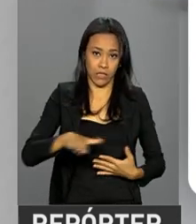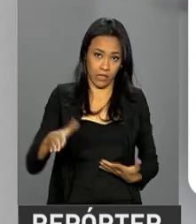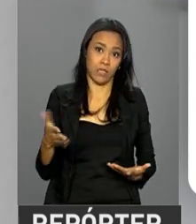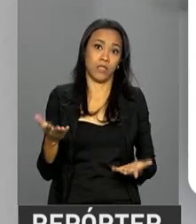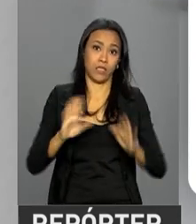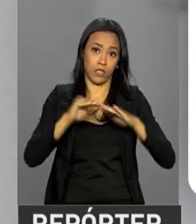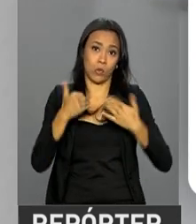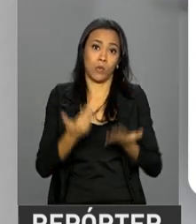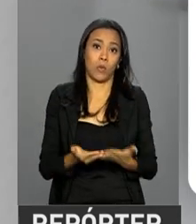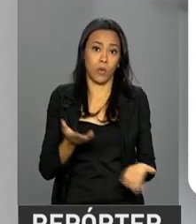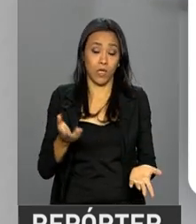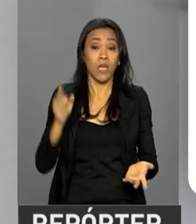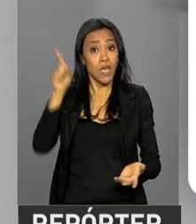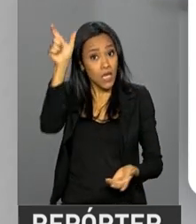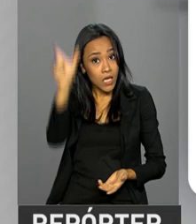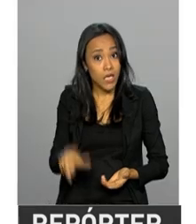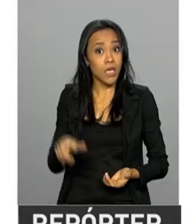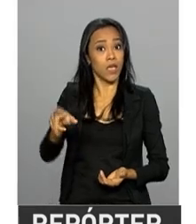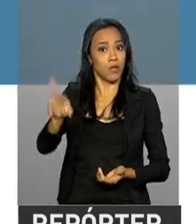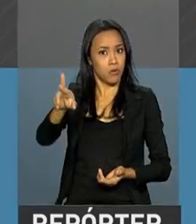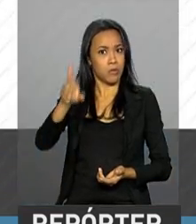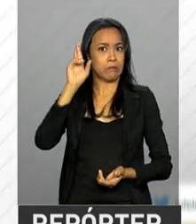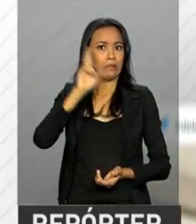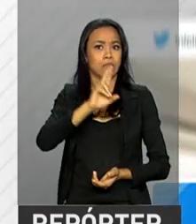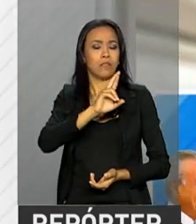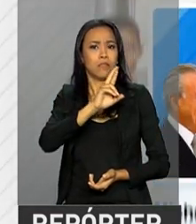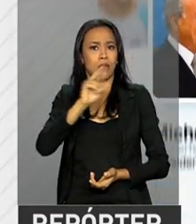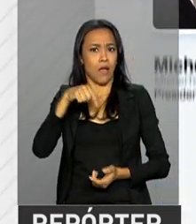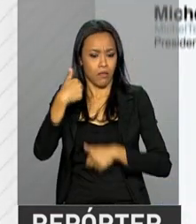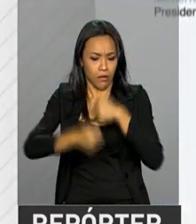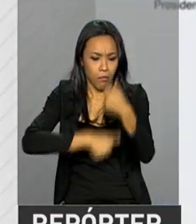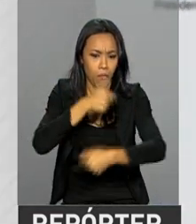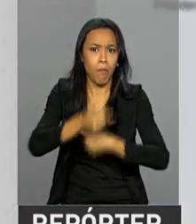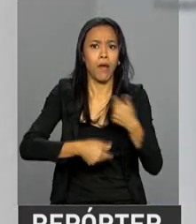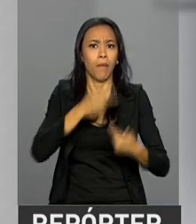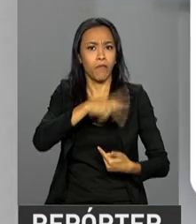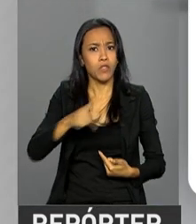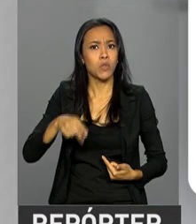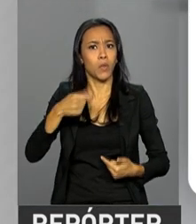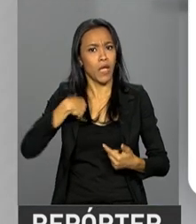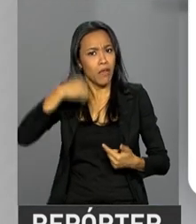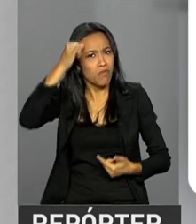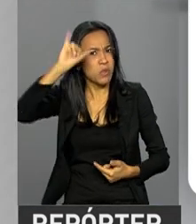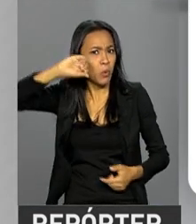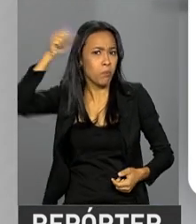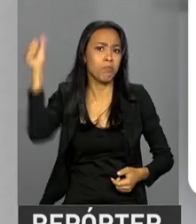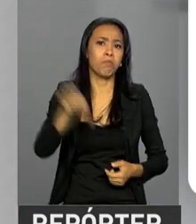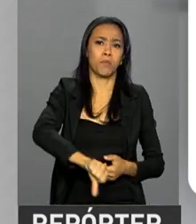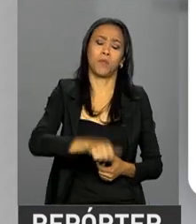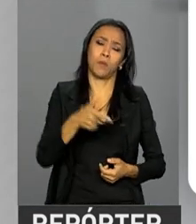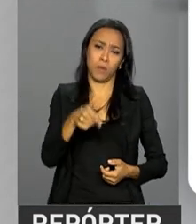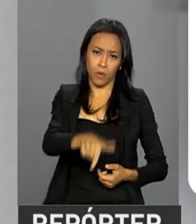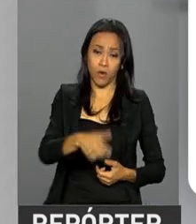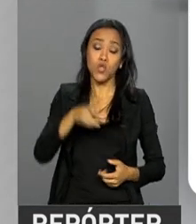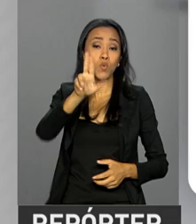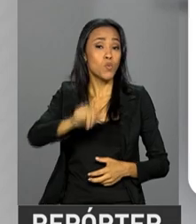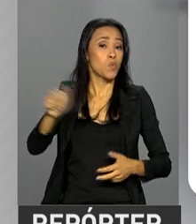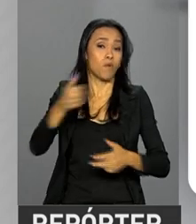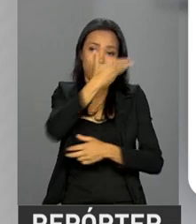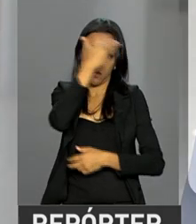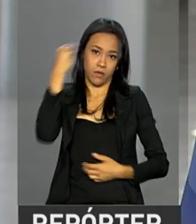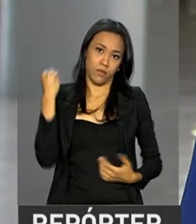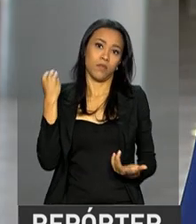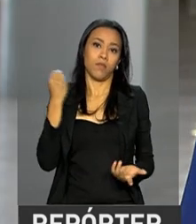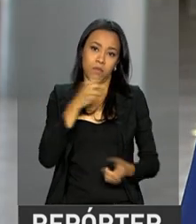ato da professora impediu que a tragédia fosse maior e que não será esquecida pelos brasileiros